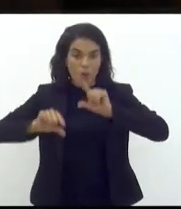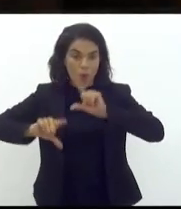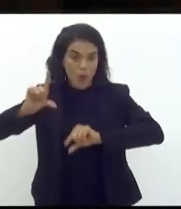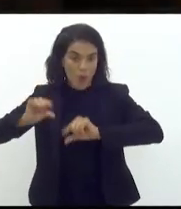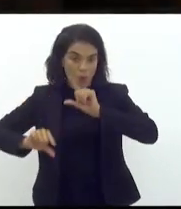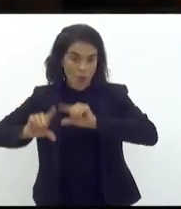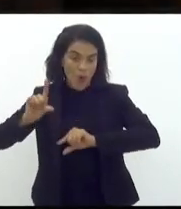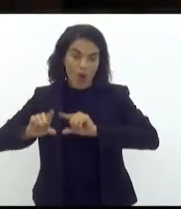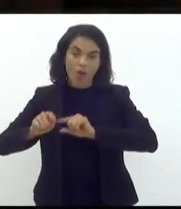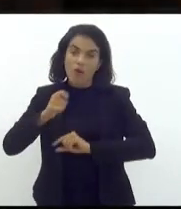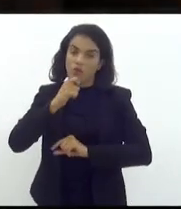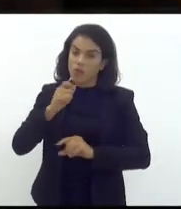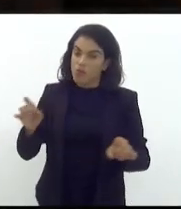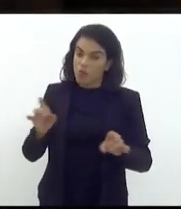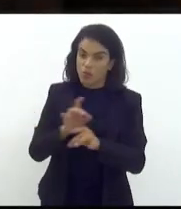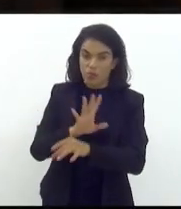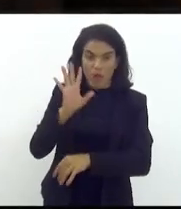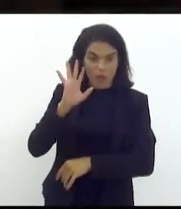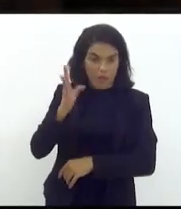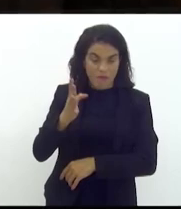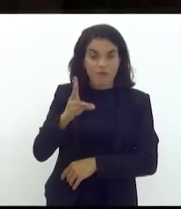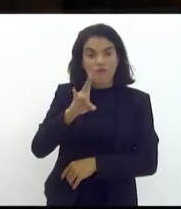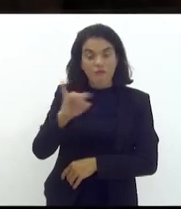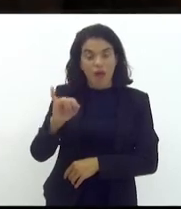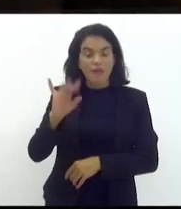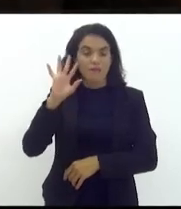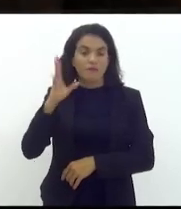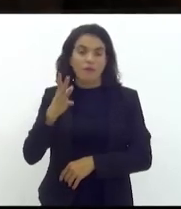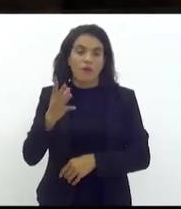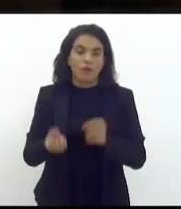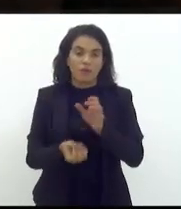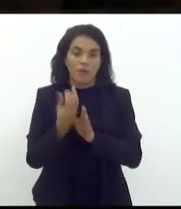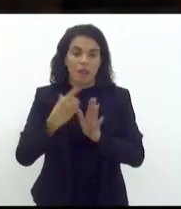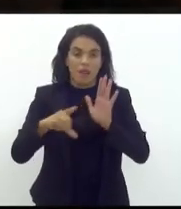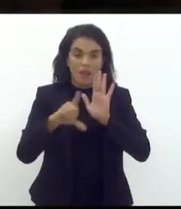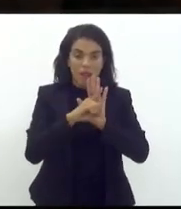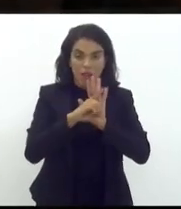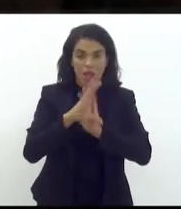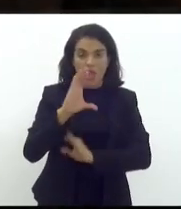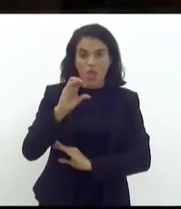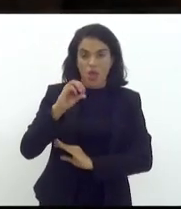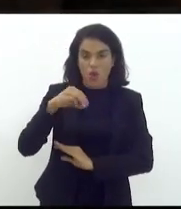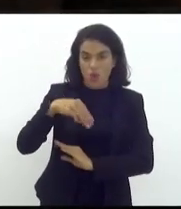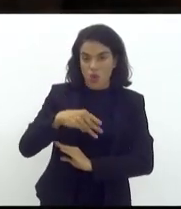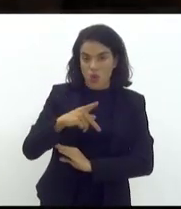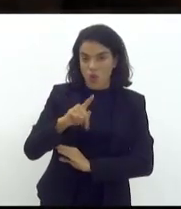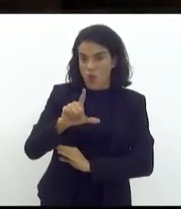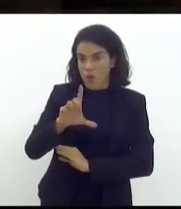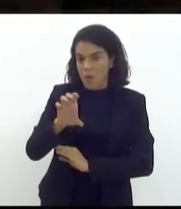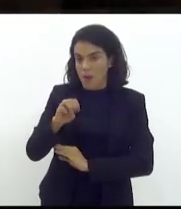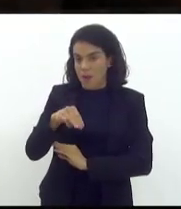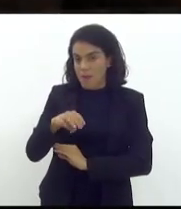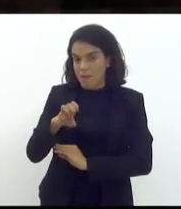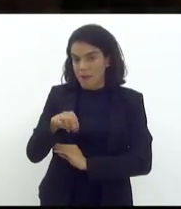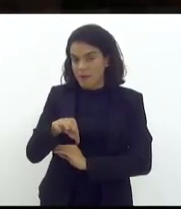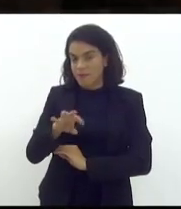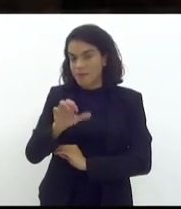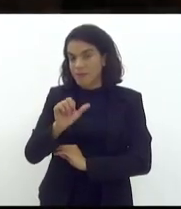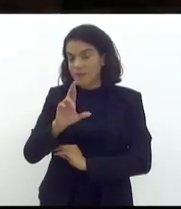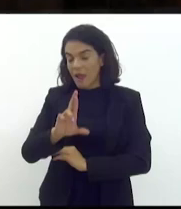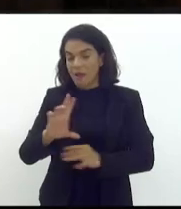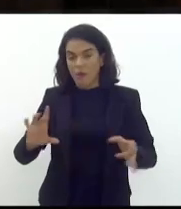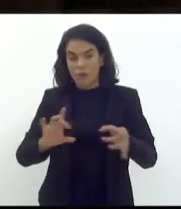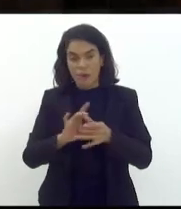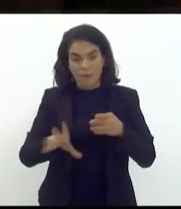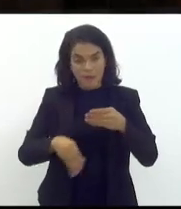ainda de lei complementar Então esse conselho federativo passa a ser uma